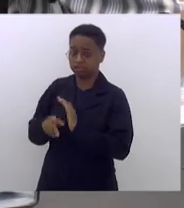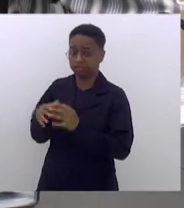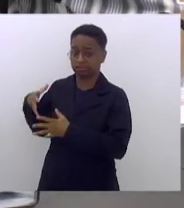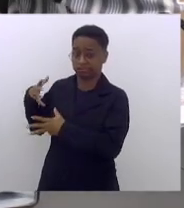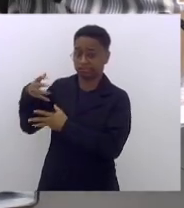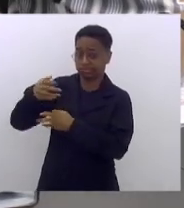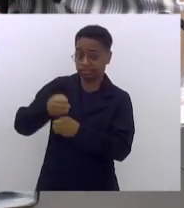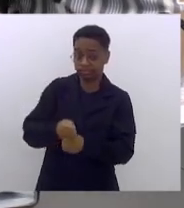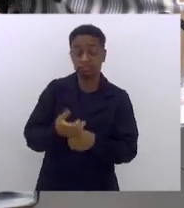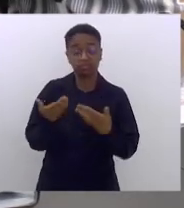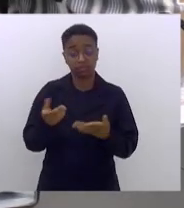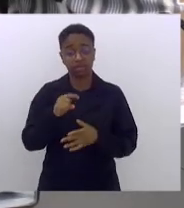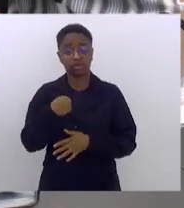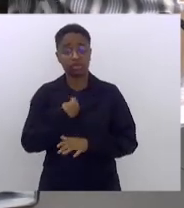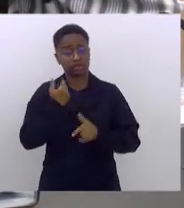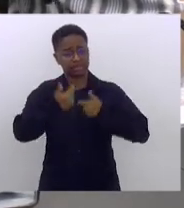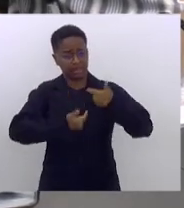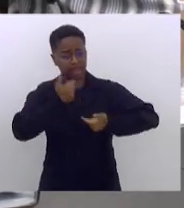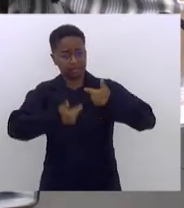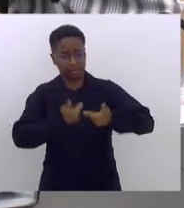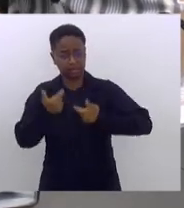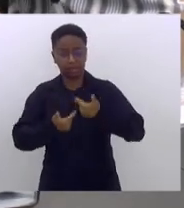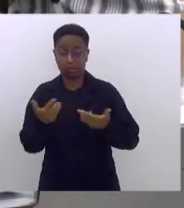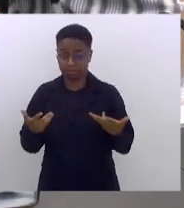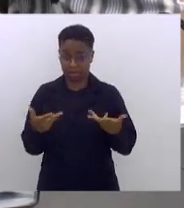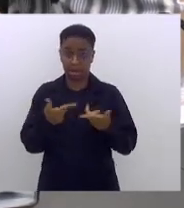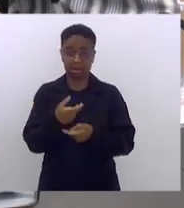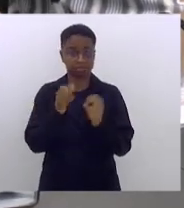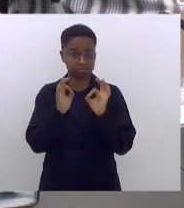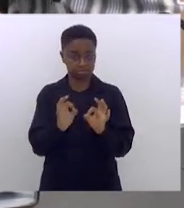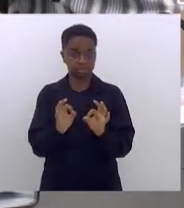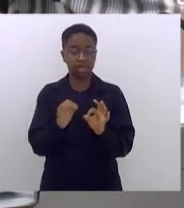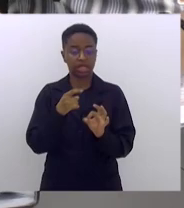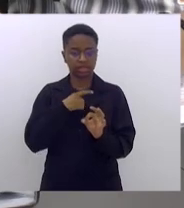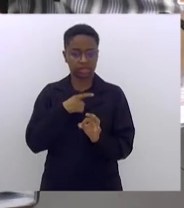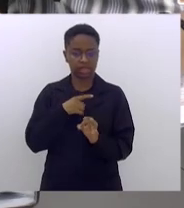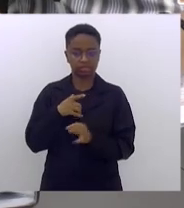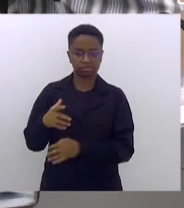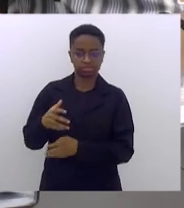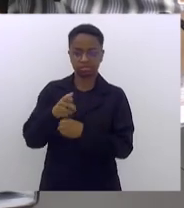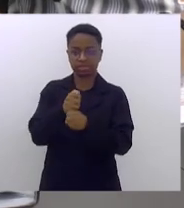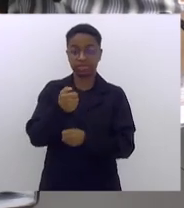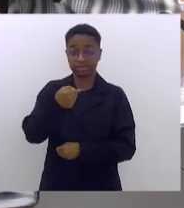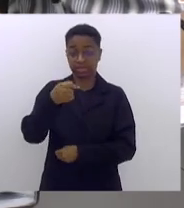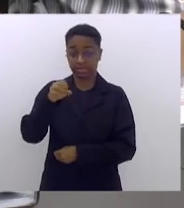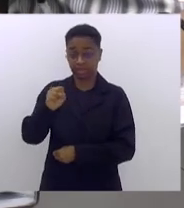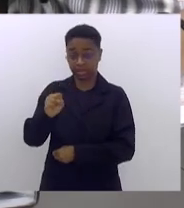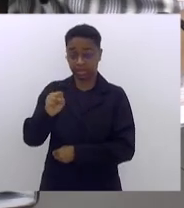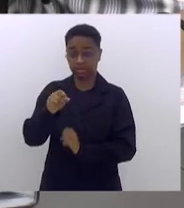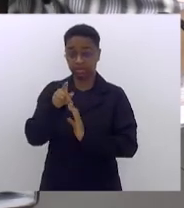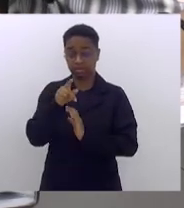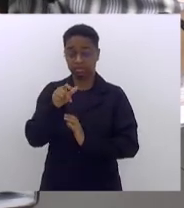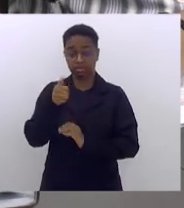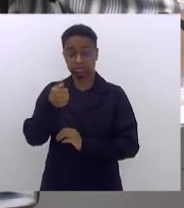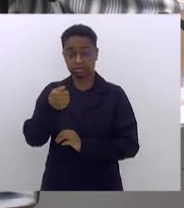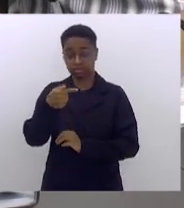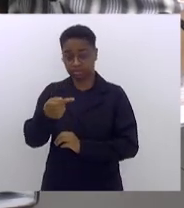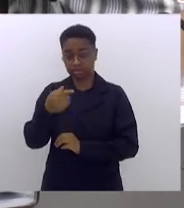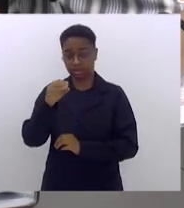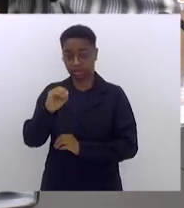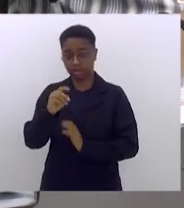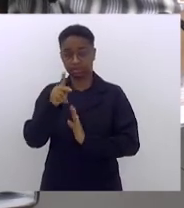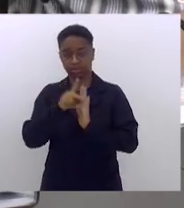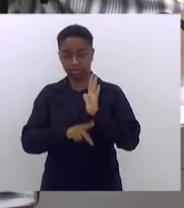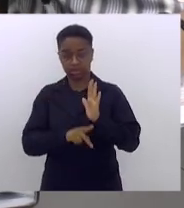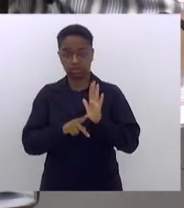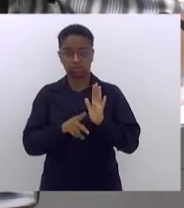a gente tendo essa produtividade maravilhosa de chegar a 70 projetos cada quarta-feira, ainda